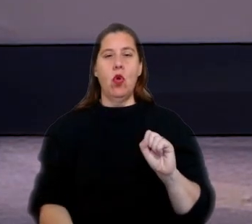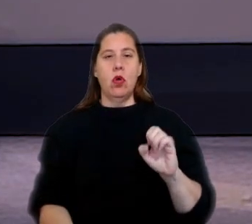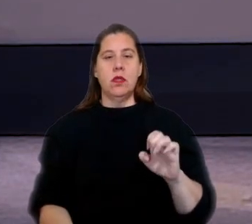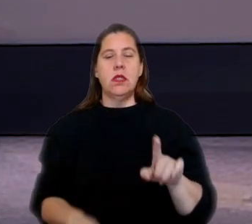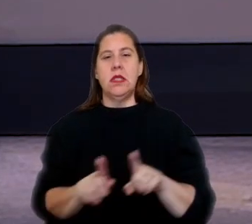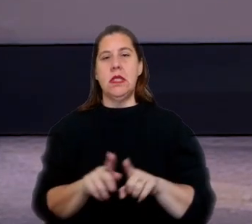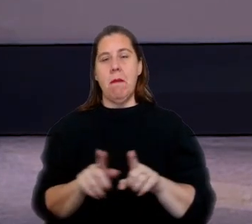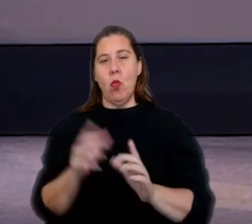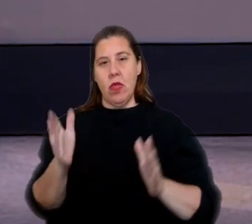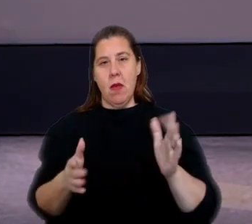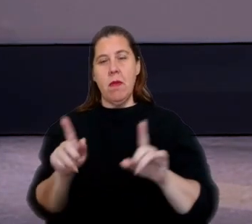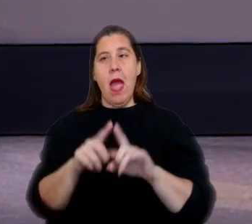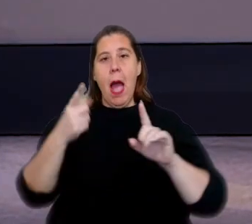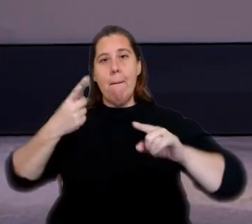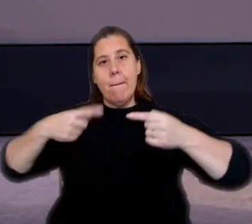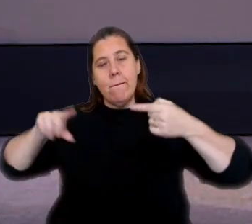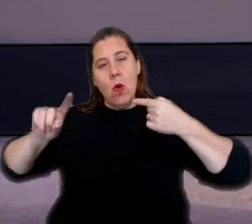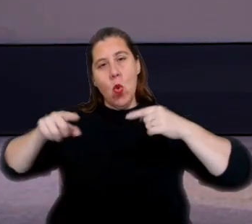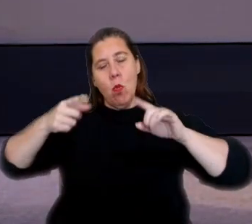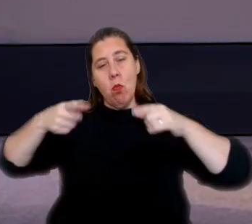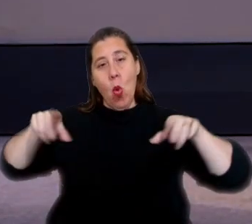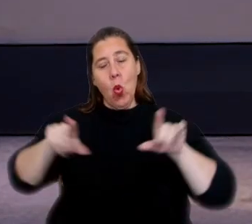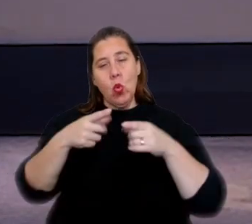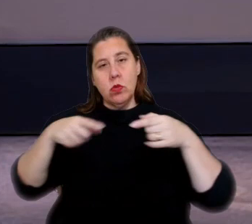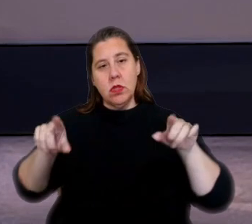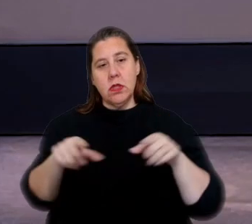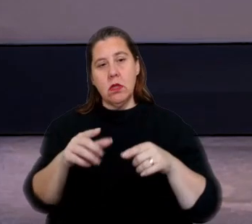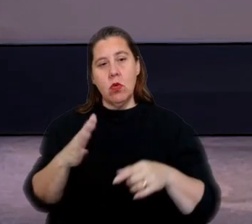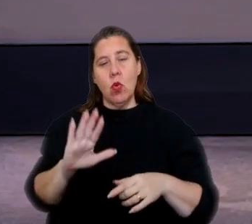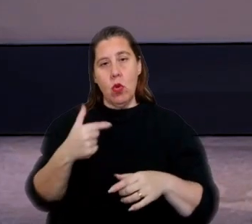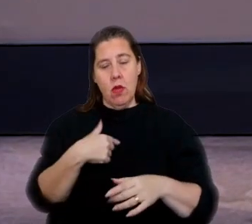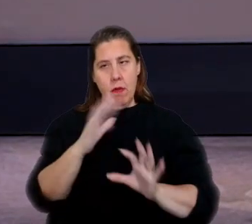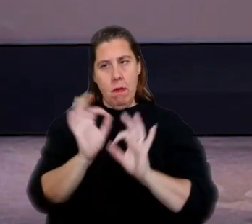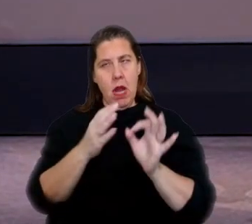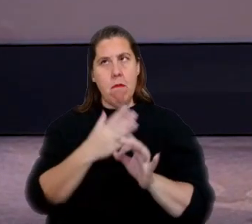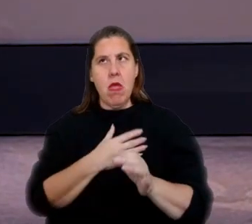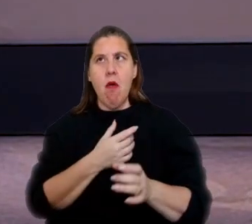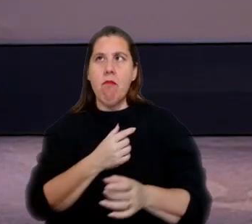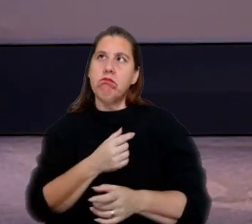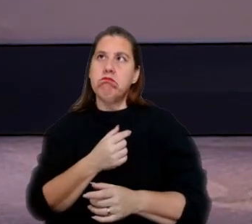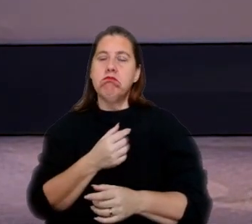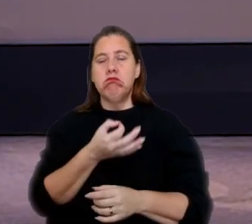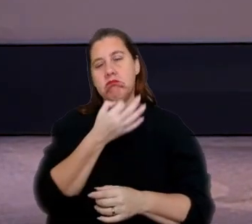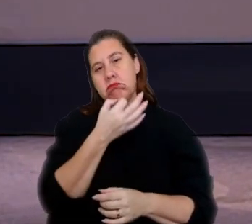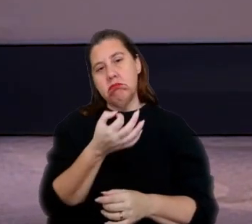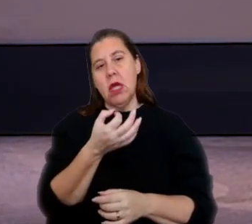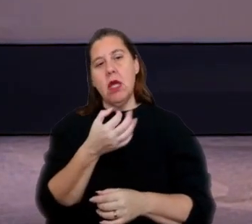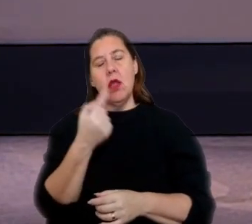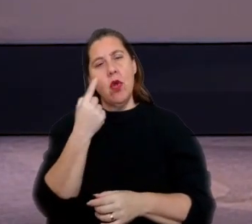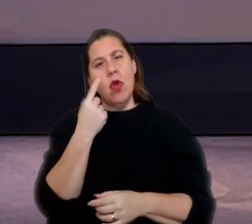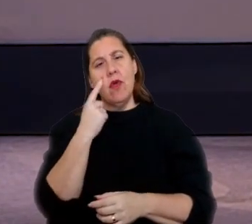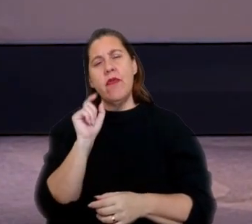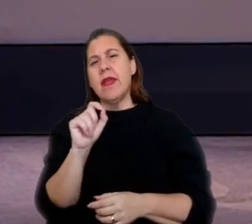é a música do filme, né, que é... quando eu fui preparar minha fala, e eu gostei muito da